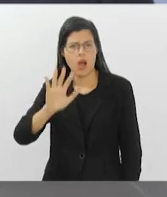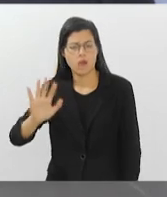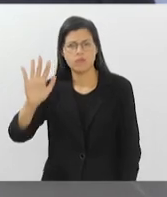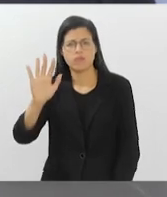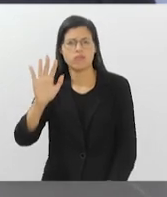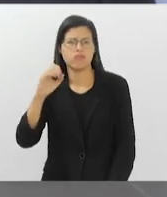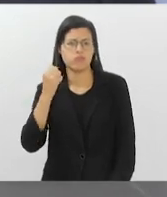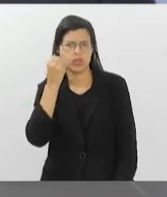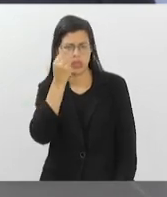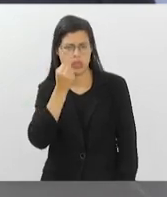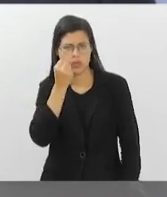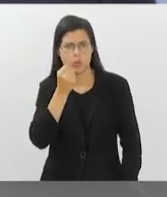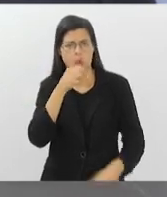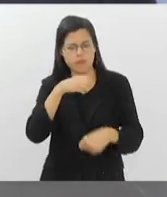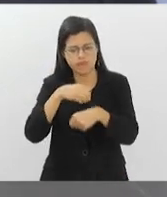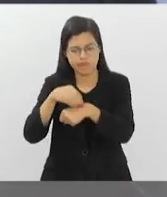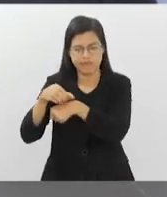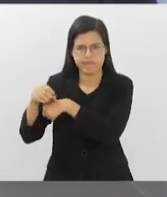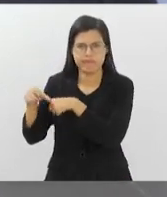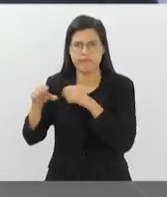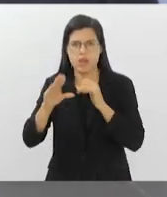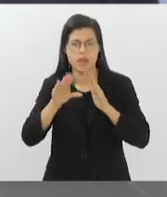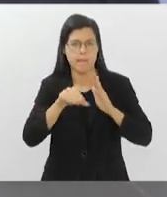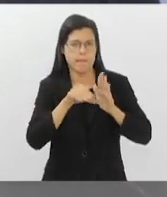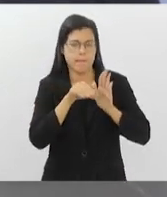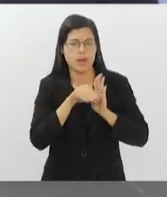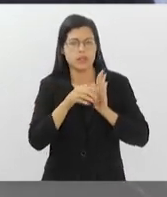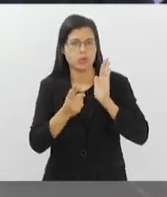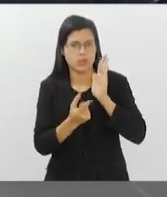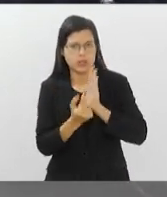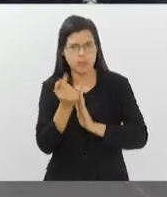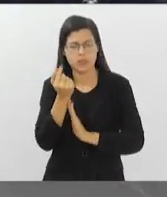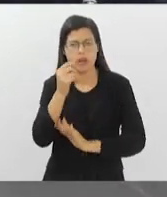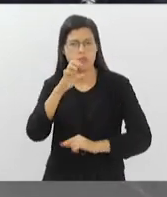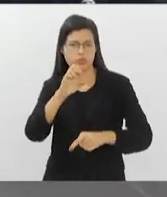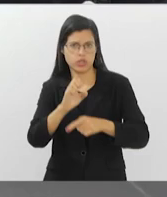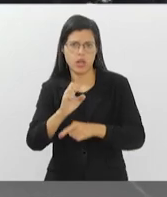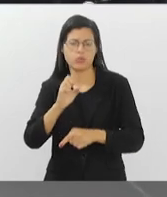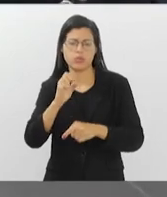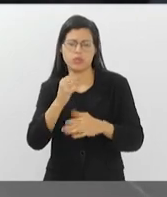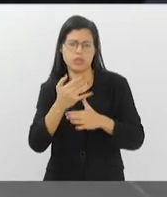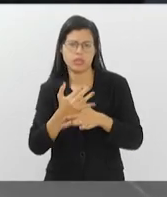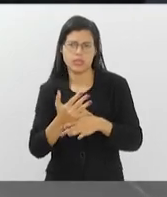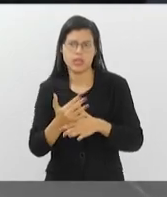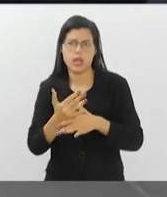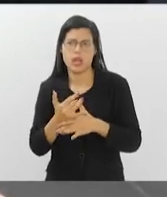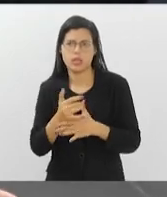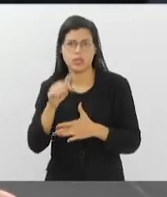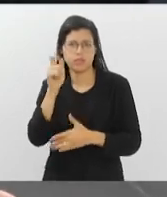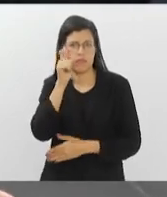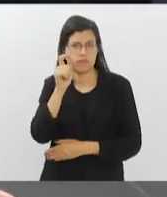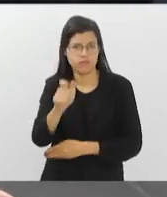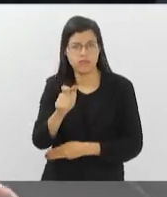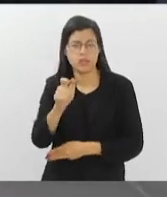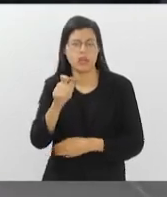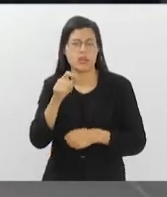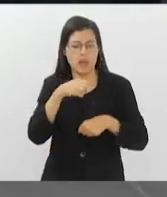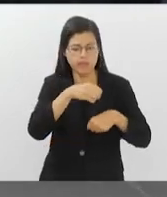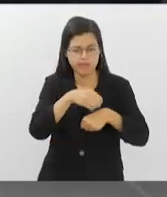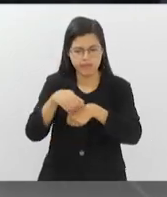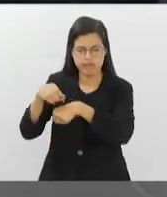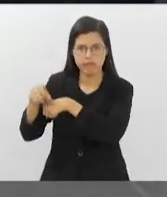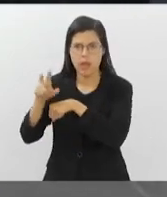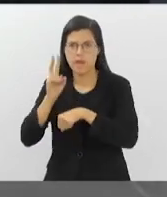destinar emendas orçamentárias aos estados e municípios. Ele é o primeiro interessado em querer ver a devida aplicação. E